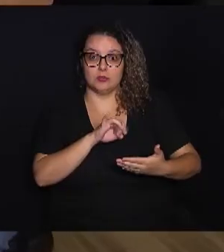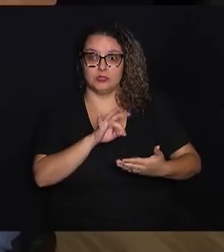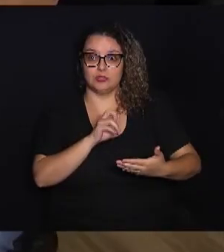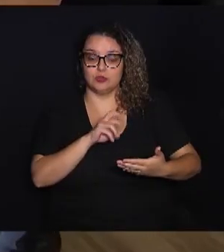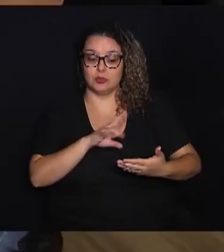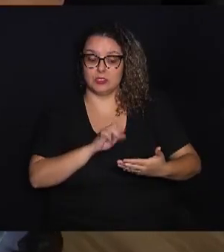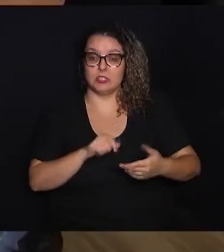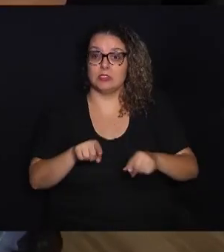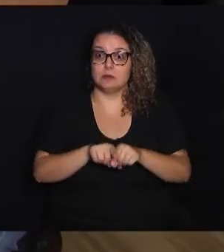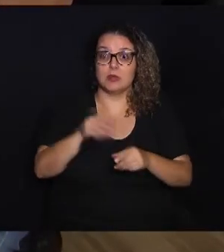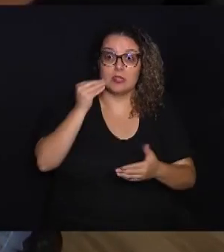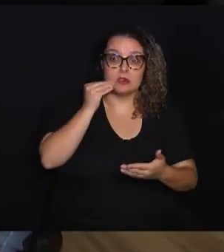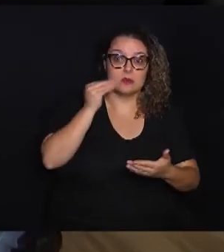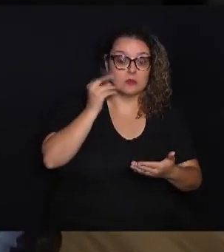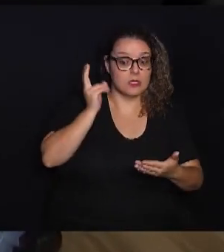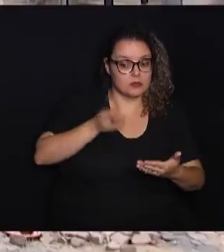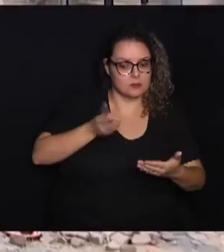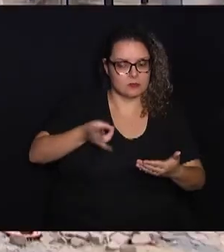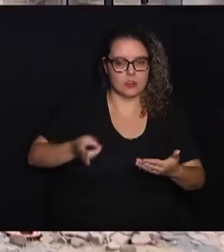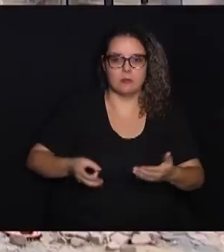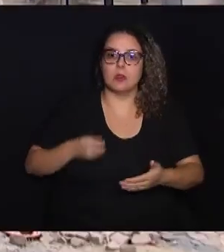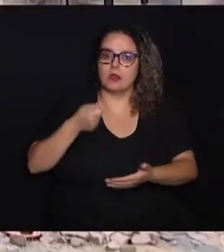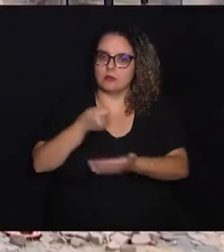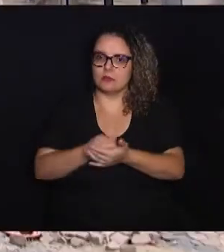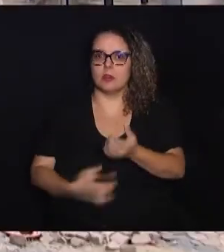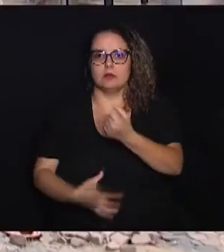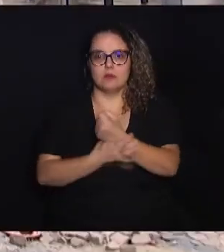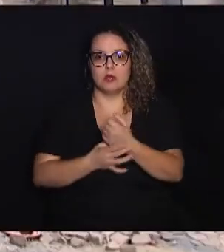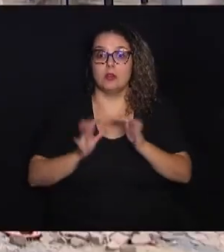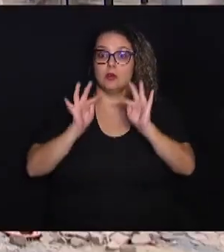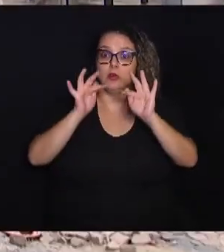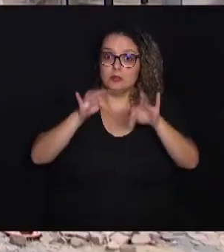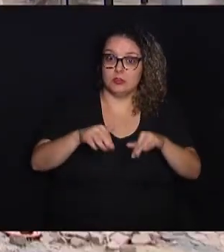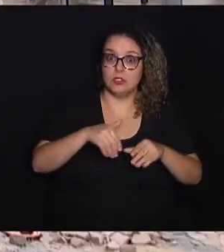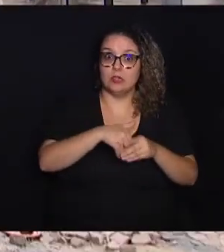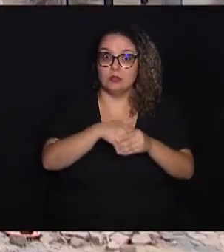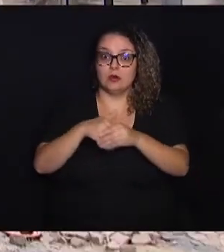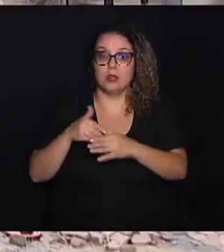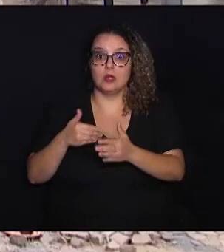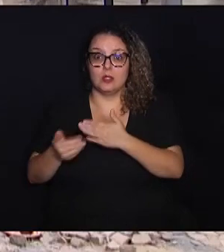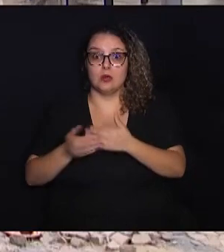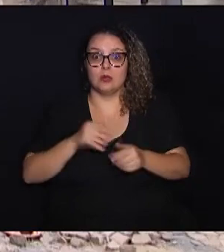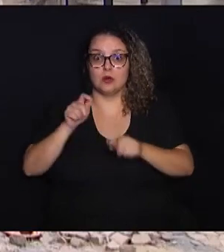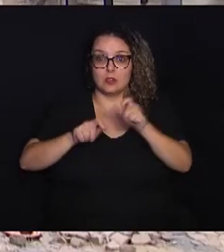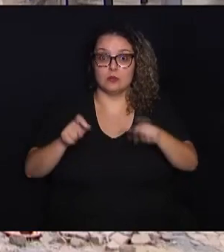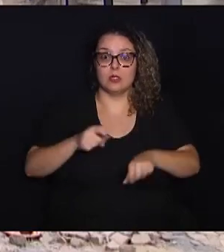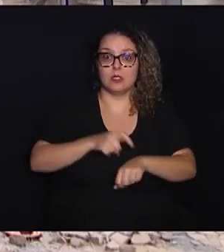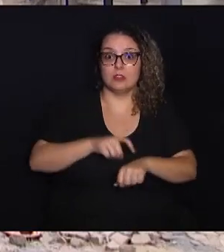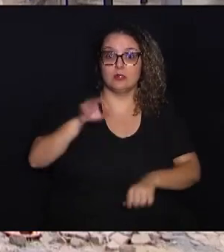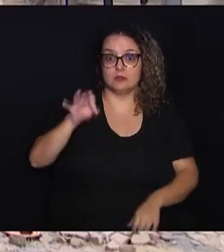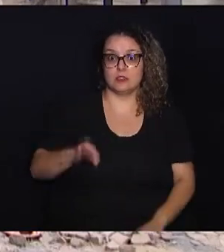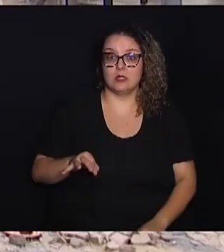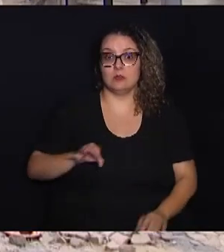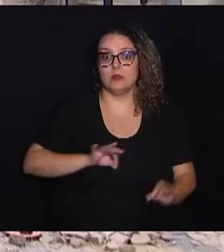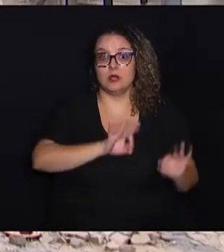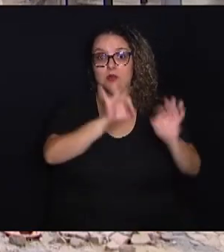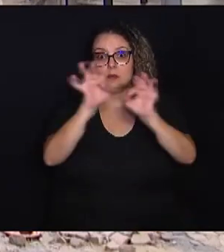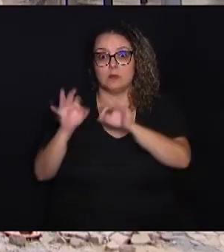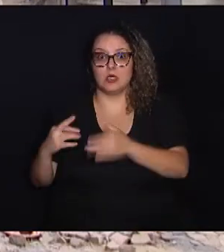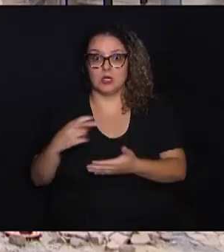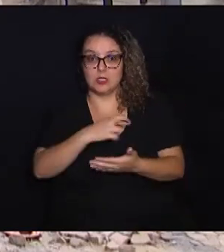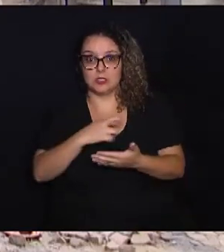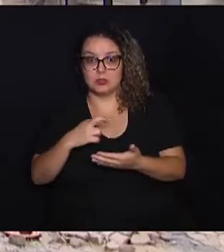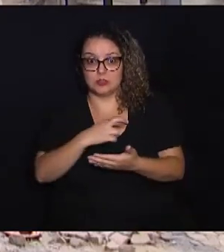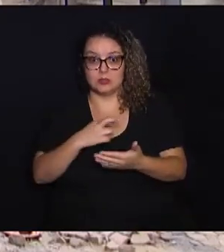para garantir a segurança do pleito. Após o encerramento da votação, qualquer pessoa em tempo real pode acompanhar a apuração